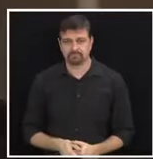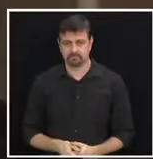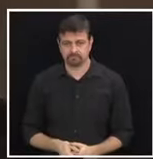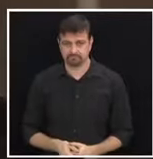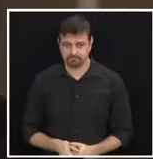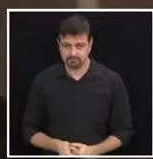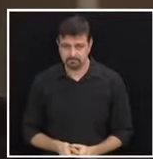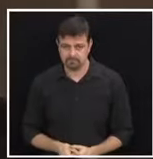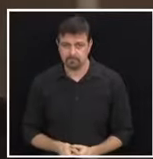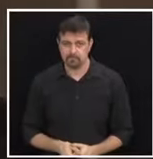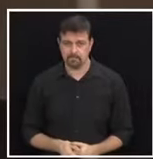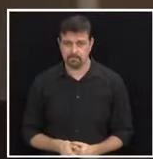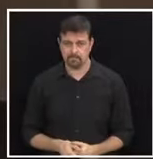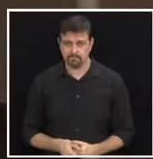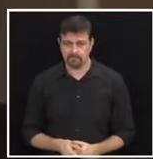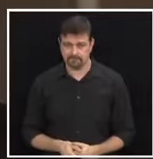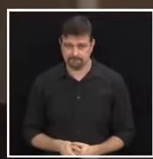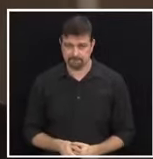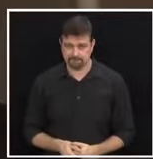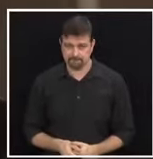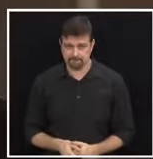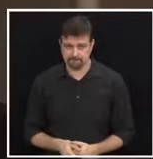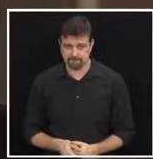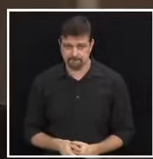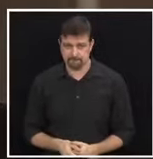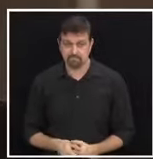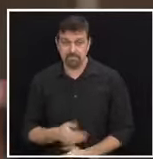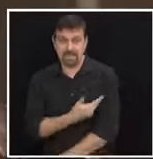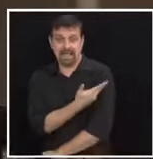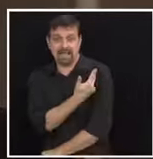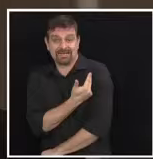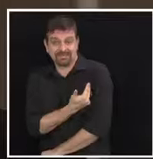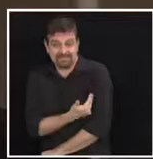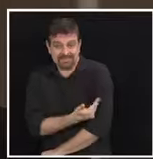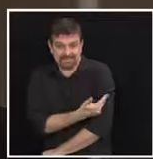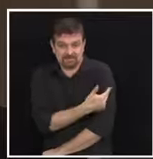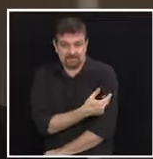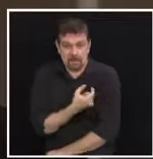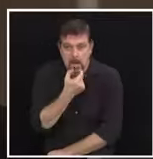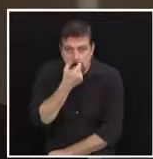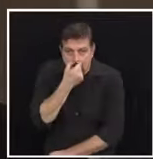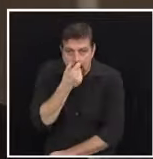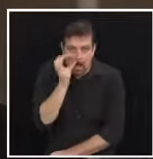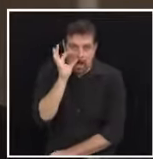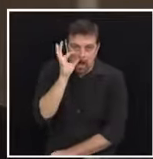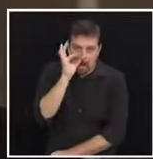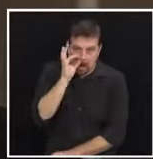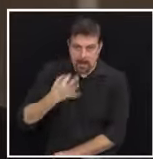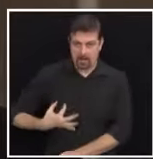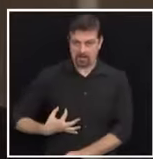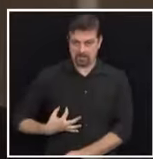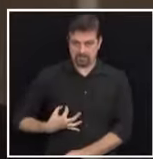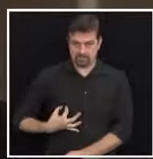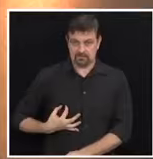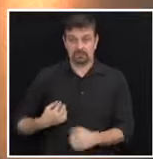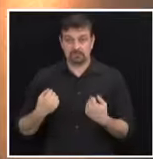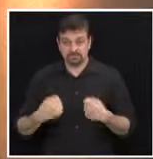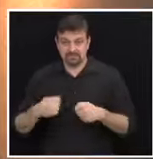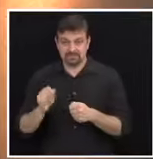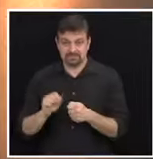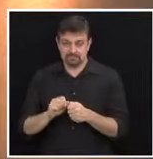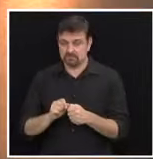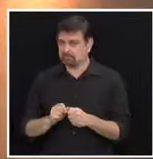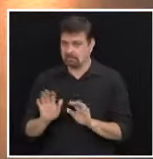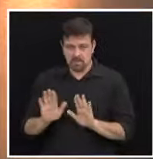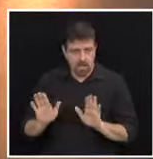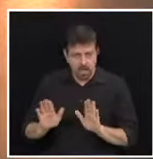como ele falou, a parte de fazer tatuagem, piercings, você tem que ir num estúdio. Eu não sou